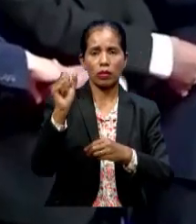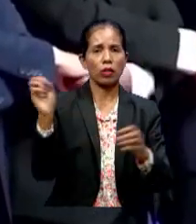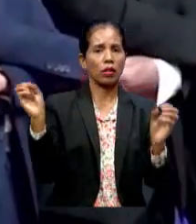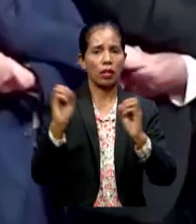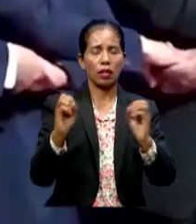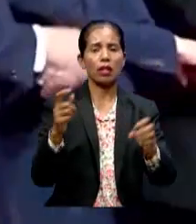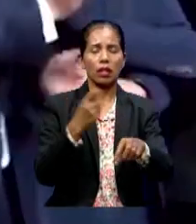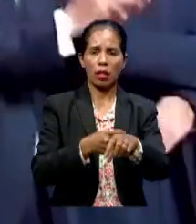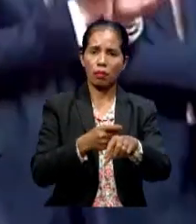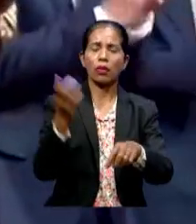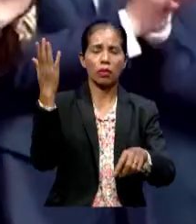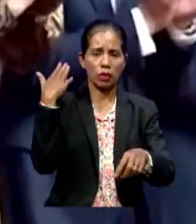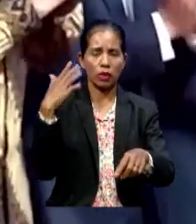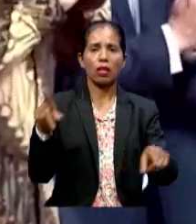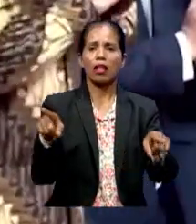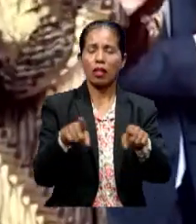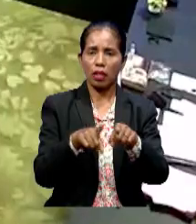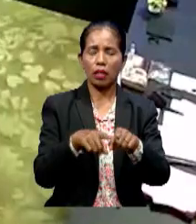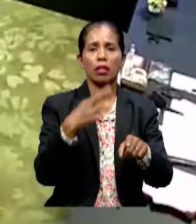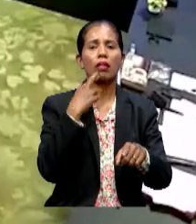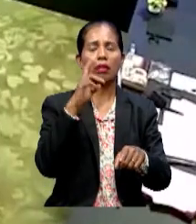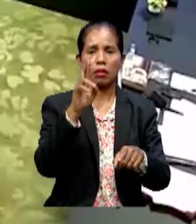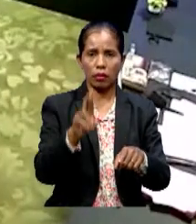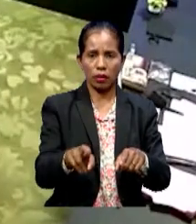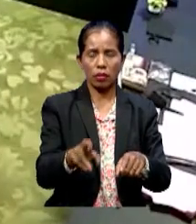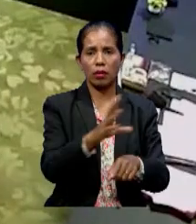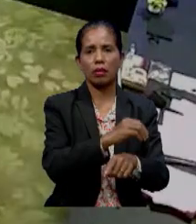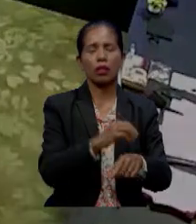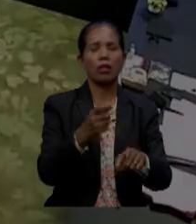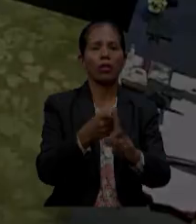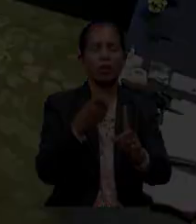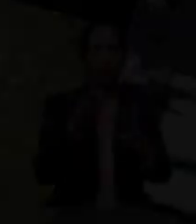tempo passado, né? Hanessa resposta ida ba invasão Rússia-Ucrânia.